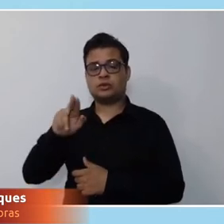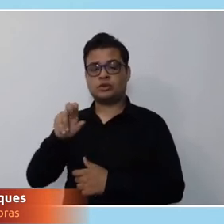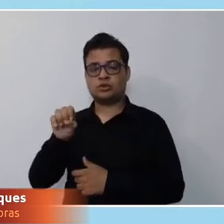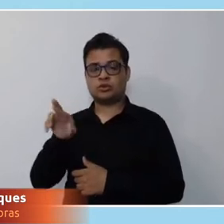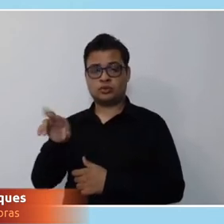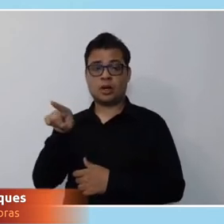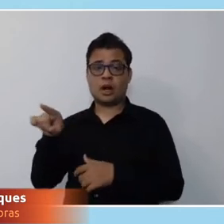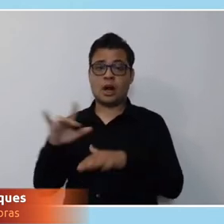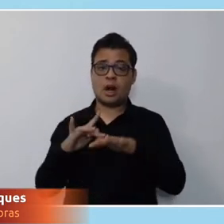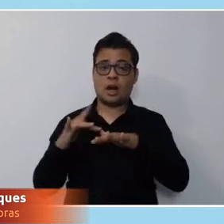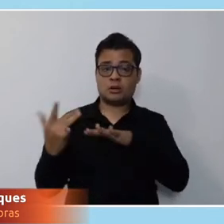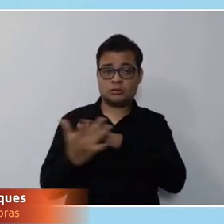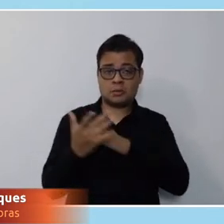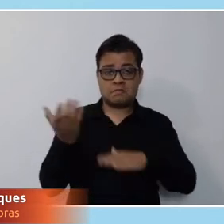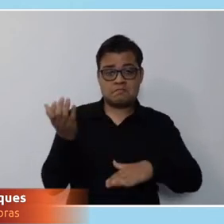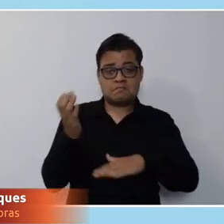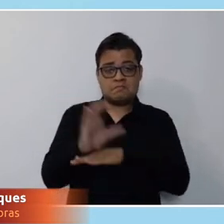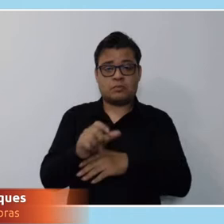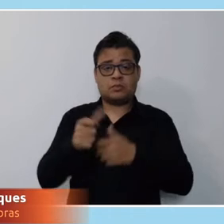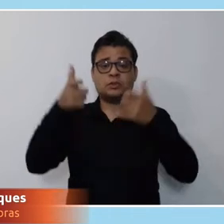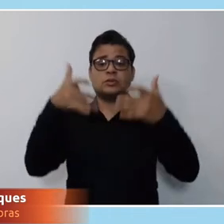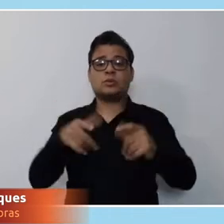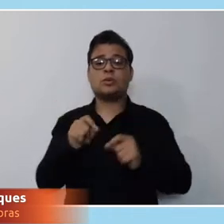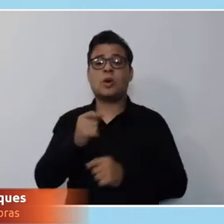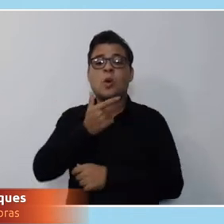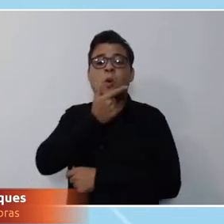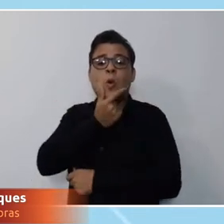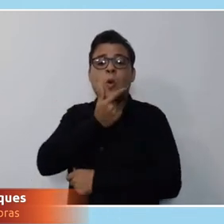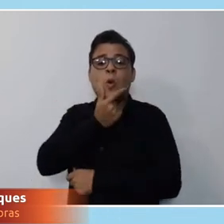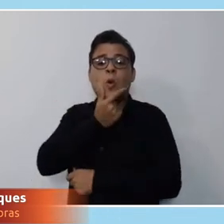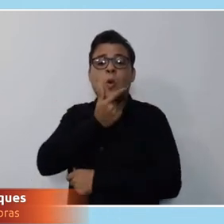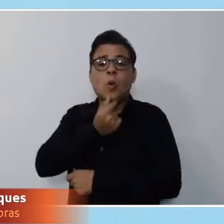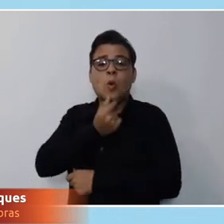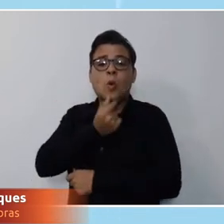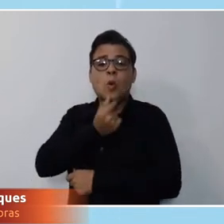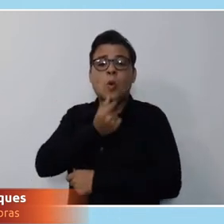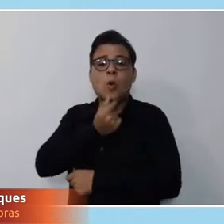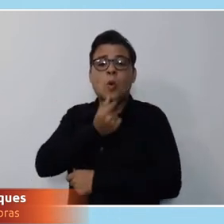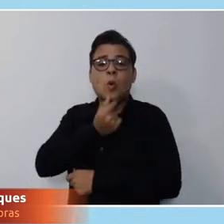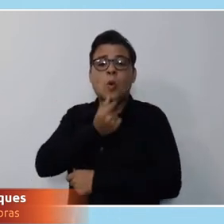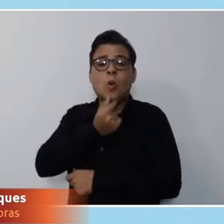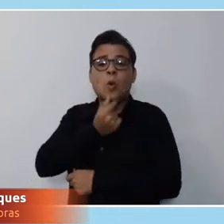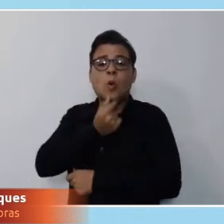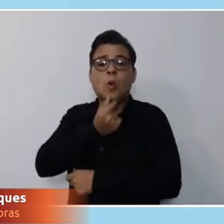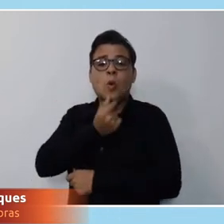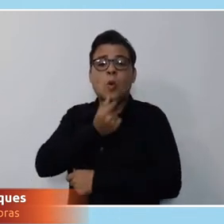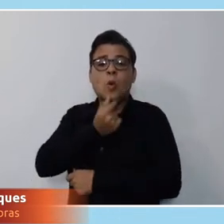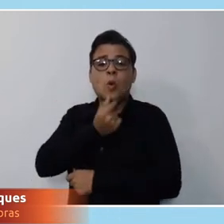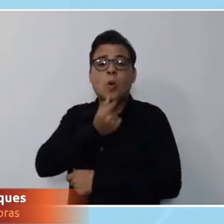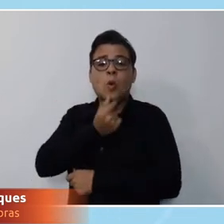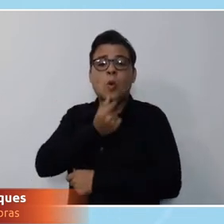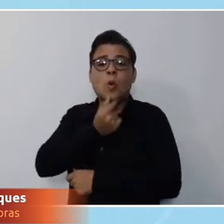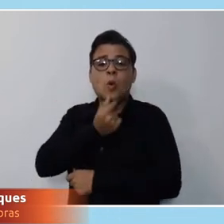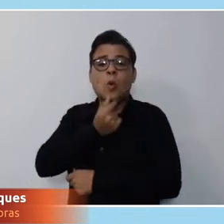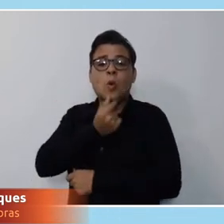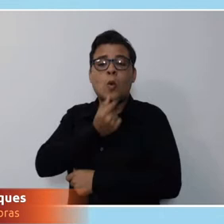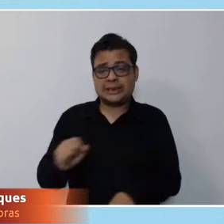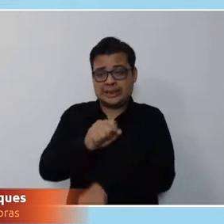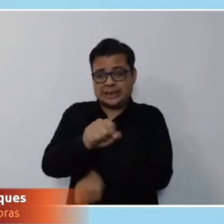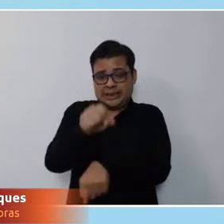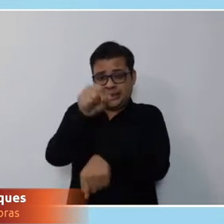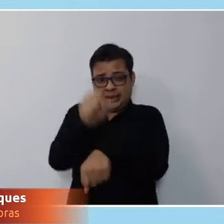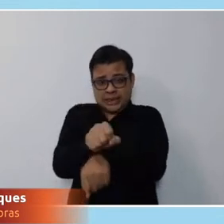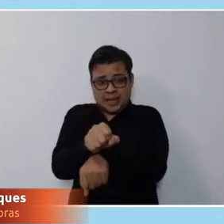um vídeo em que um homem negro, que é funcionário da fazenda dele, está acorrentado pelos pés, mãos